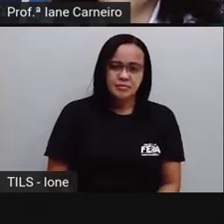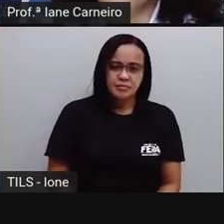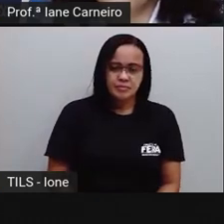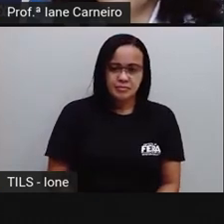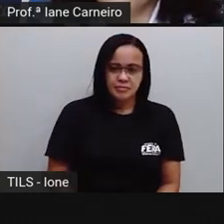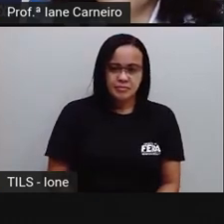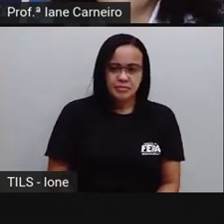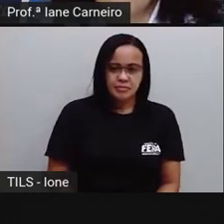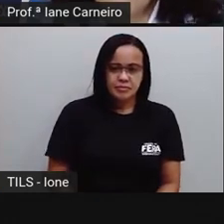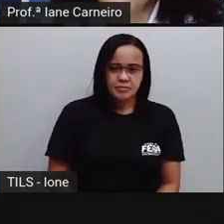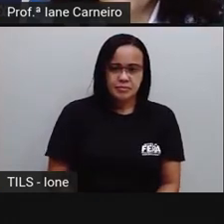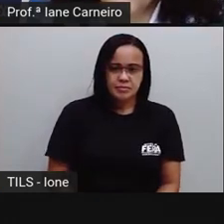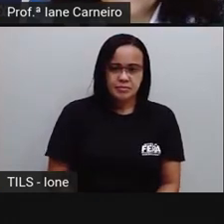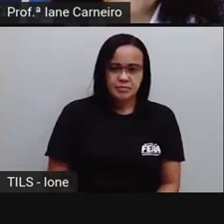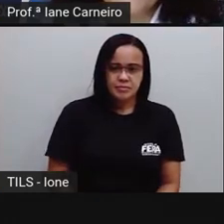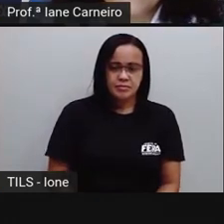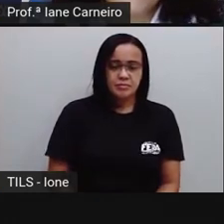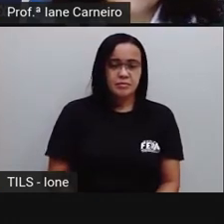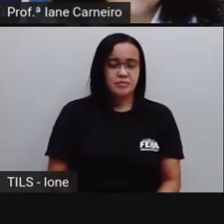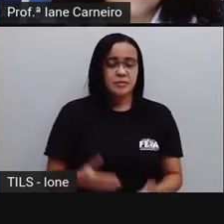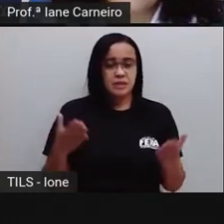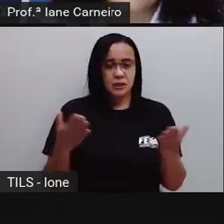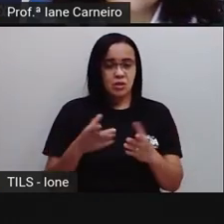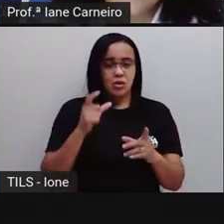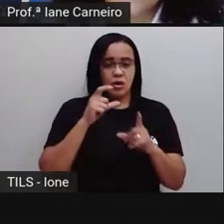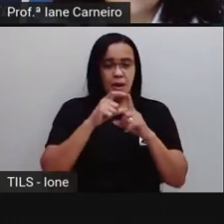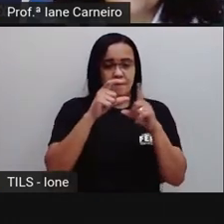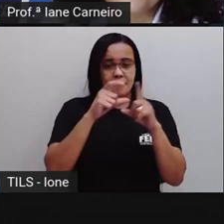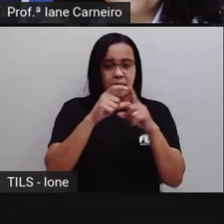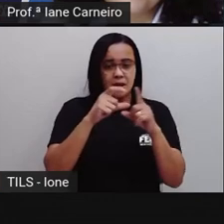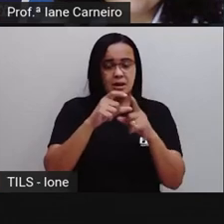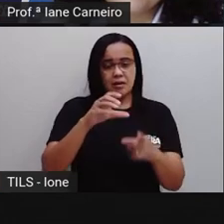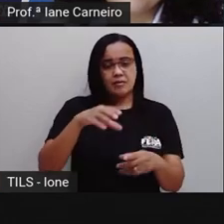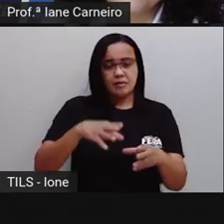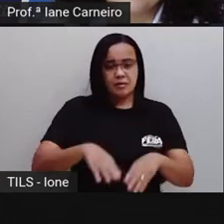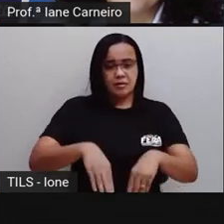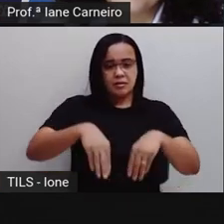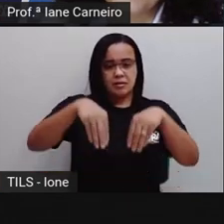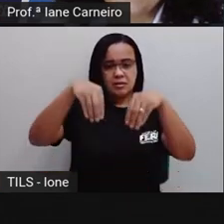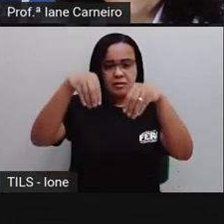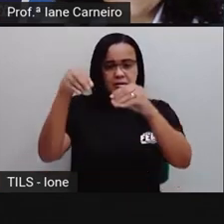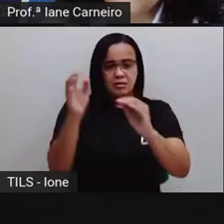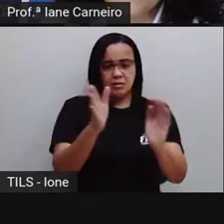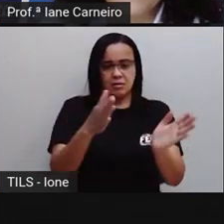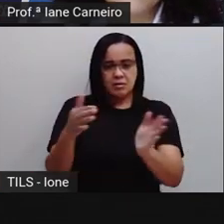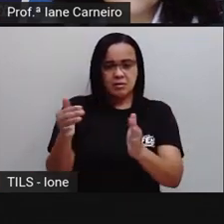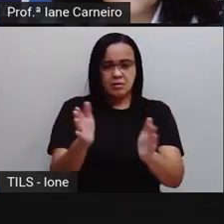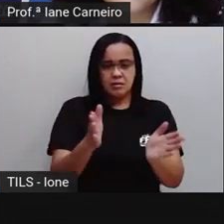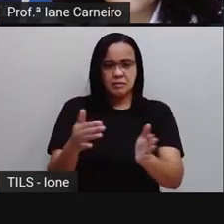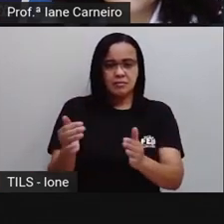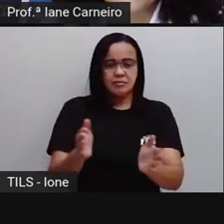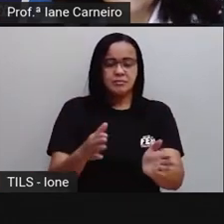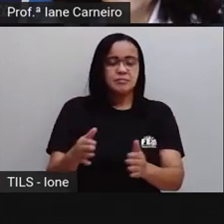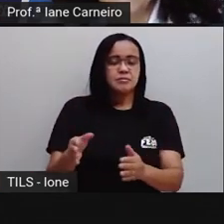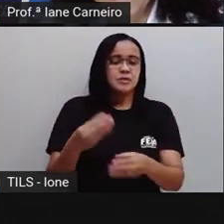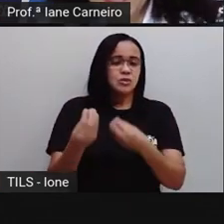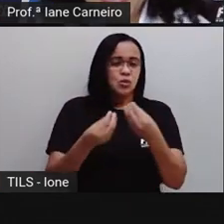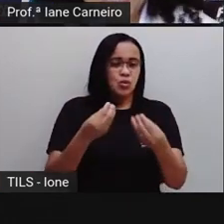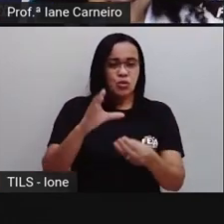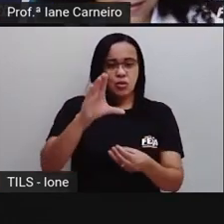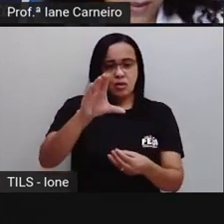e agora a palavra Castelo vamos fazer a palavra Castelo